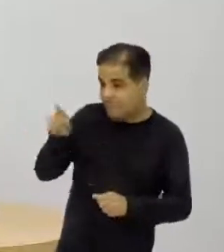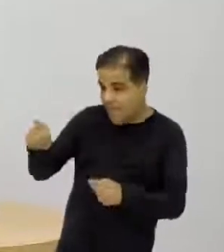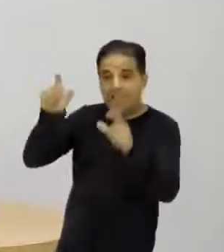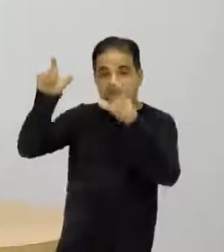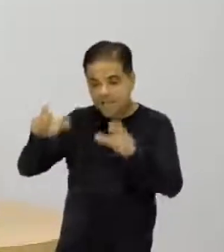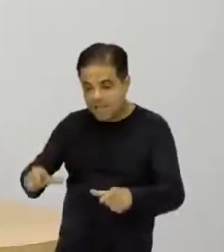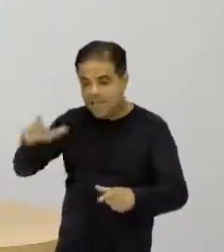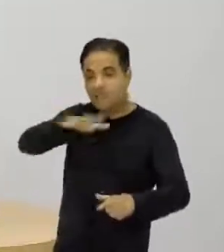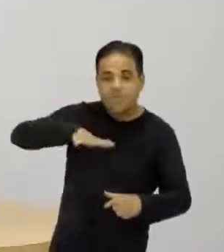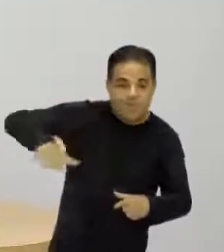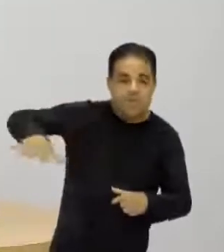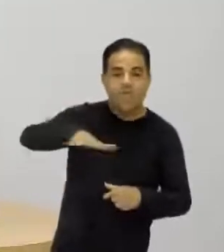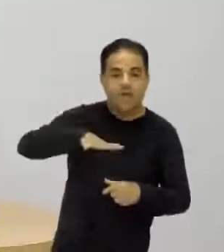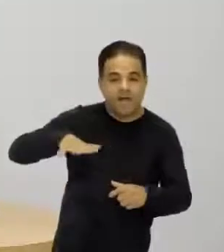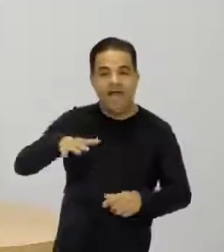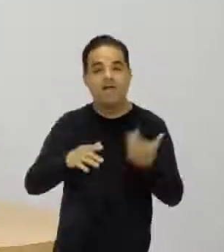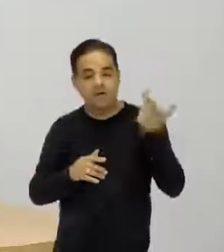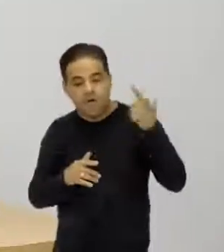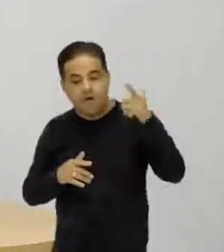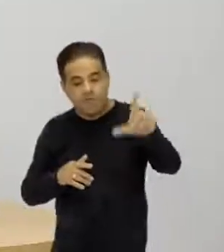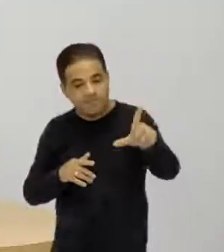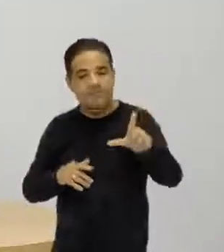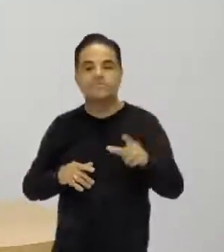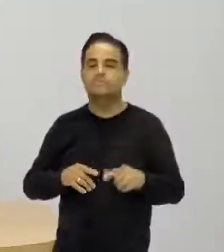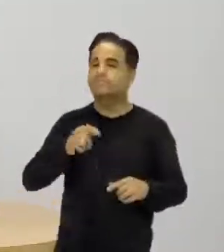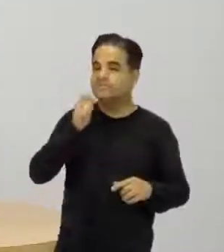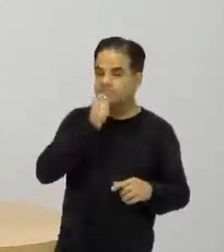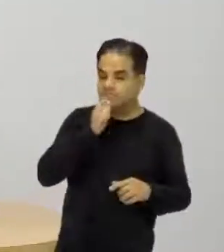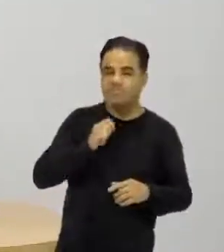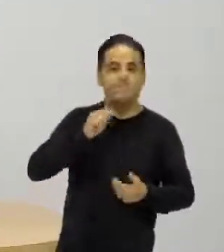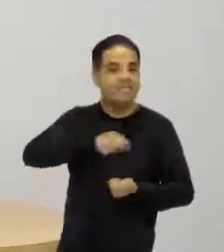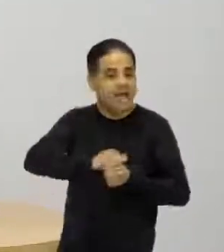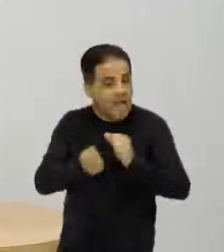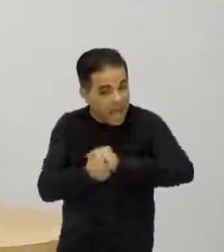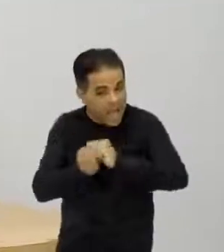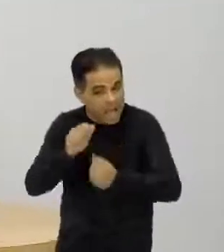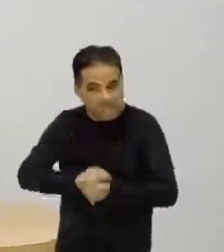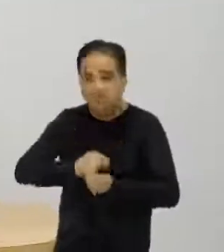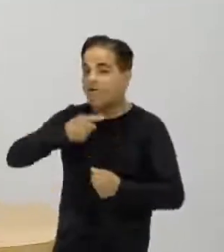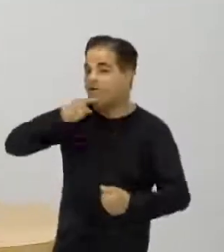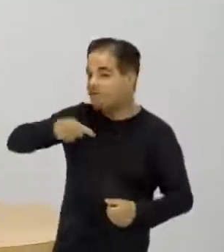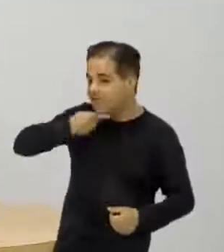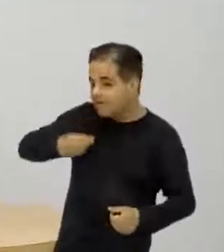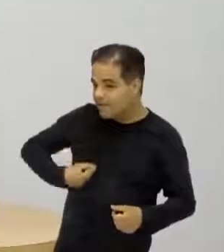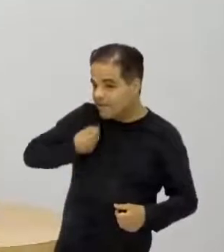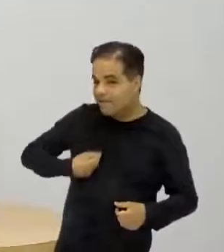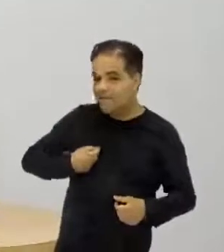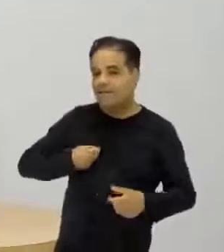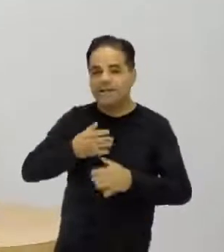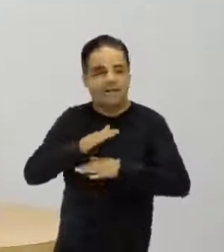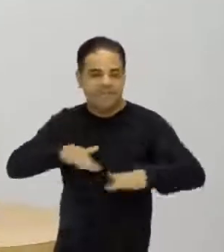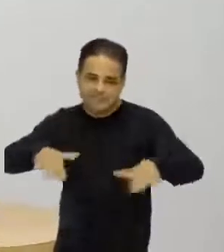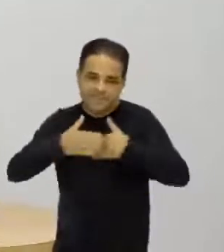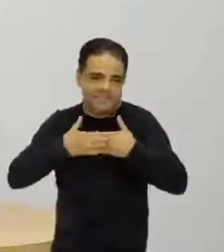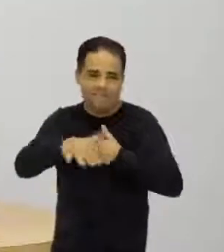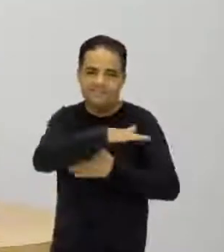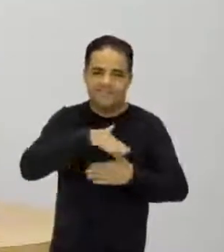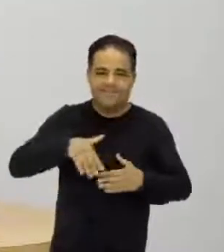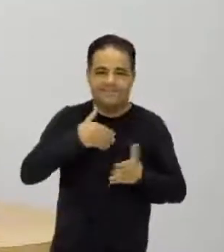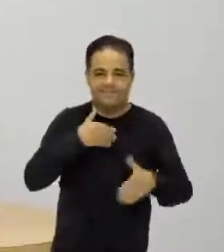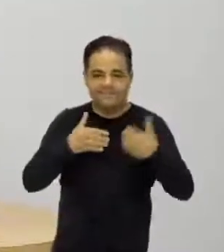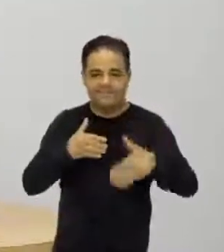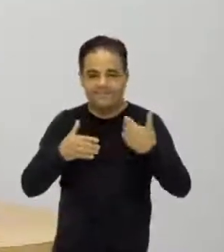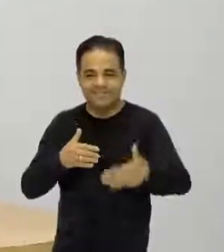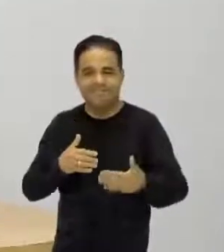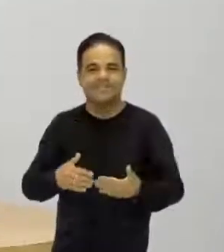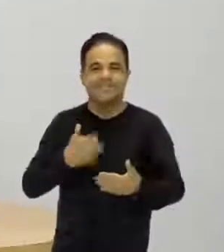determinado ambiente e outros que não são aptos a viverem naquele ambiente. E isso, então, vai